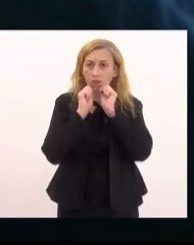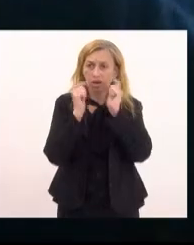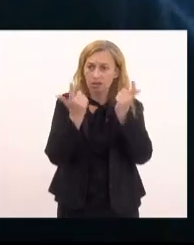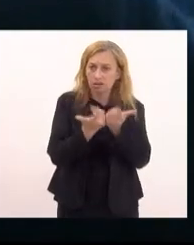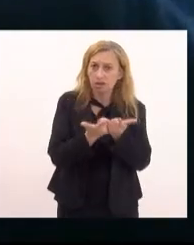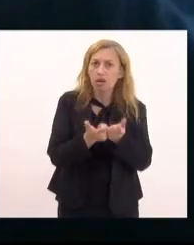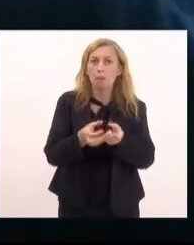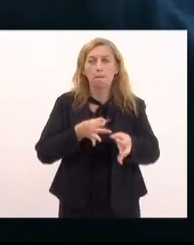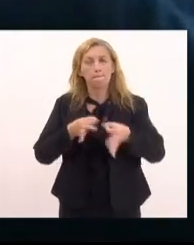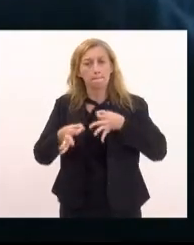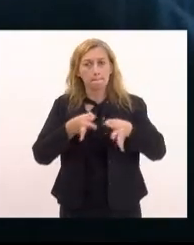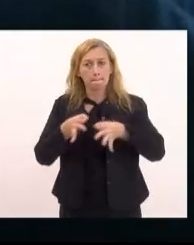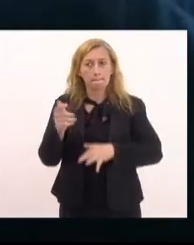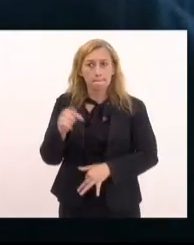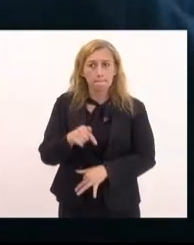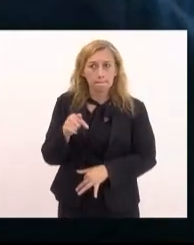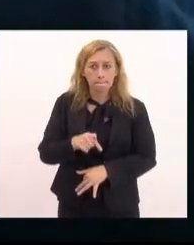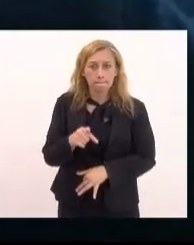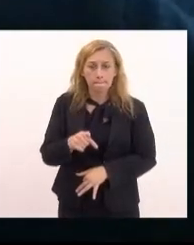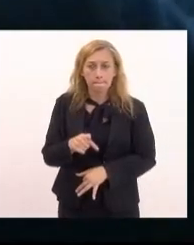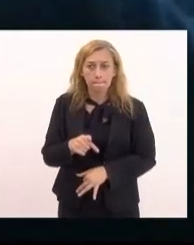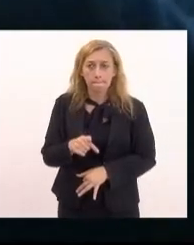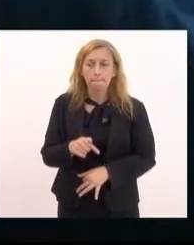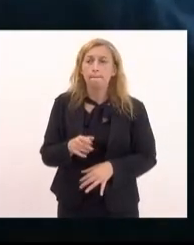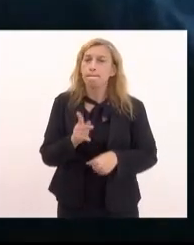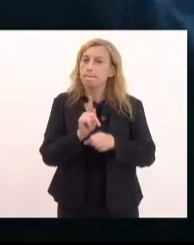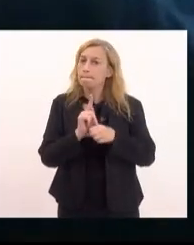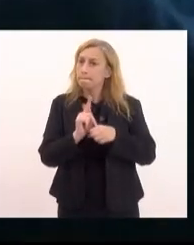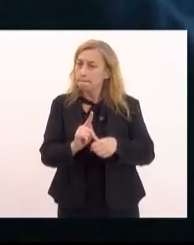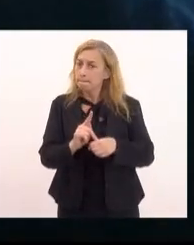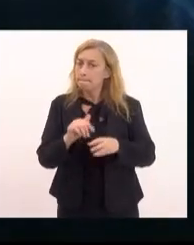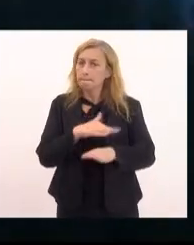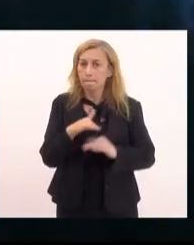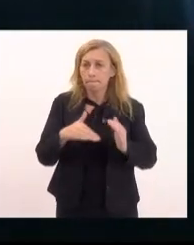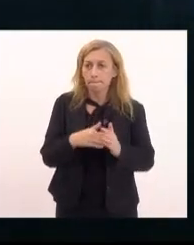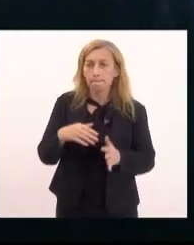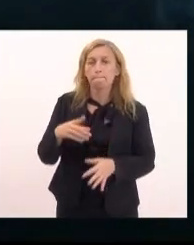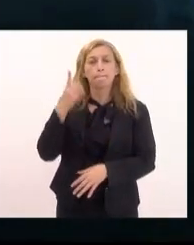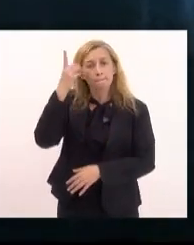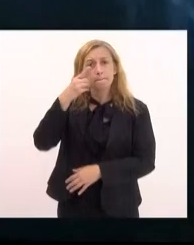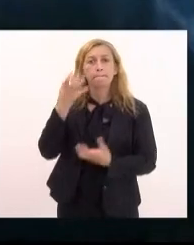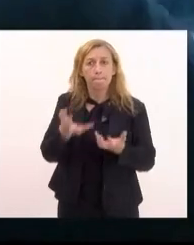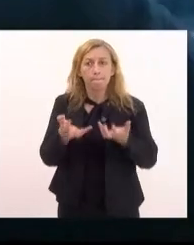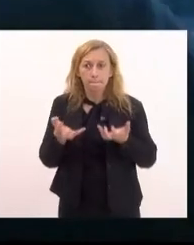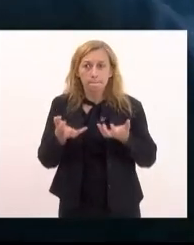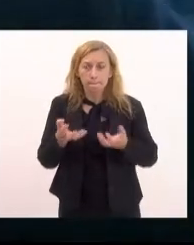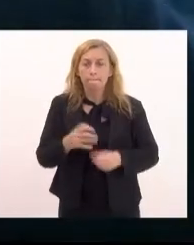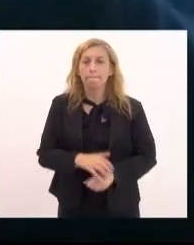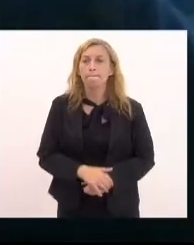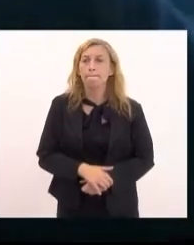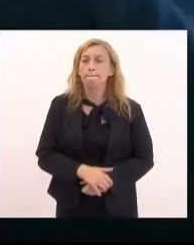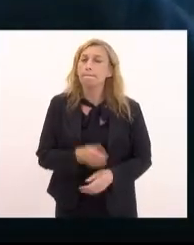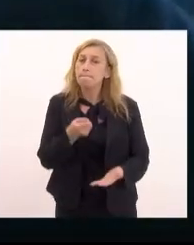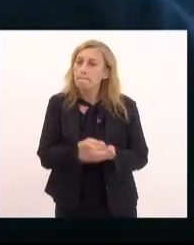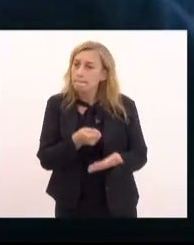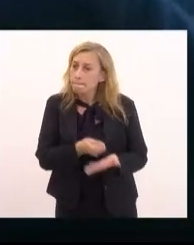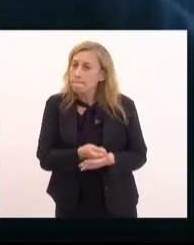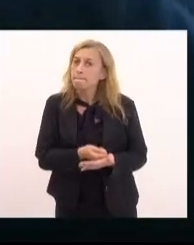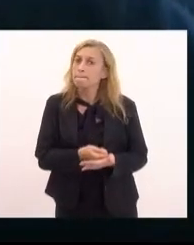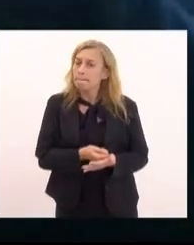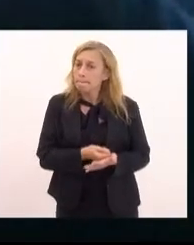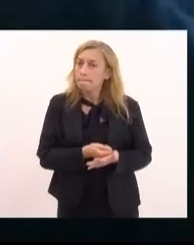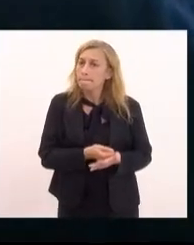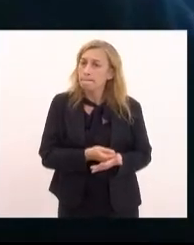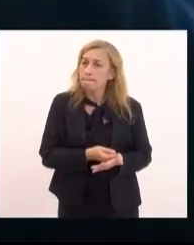vamos preparar aqui, com a Procuradoria, todos os deputados que quiserem, cobrar uma